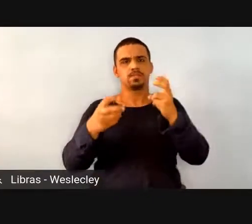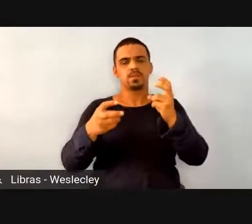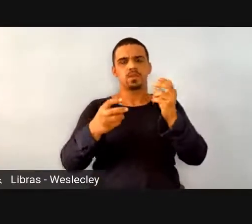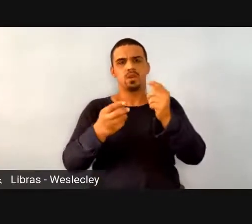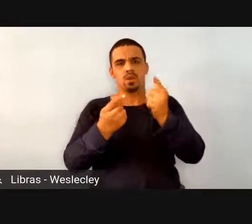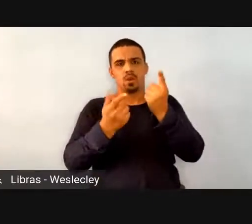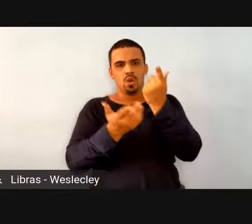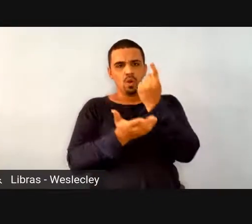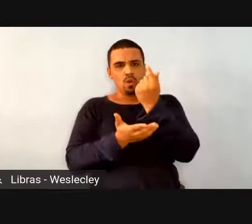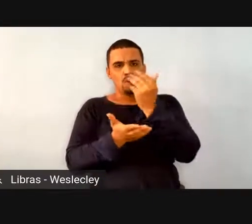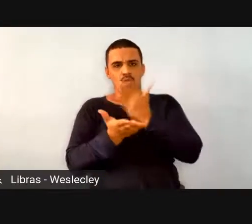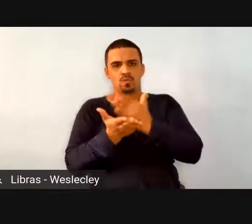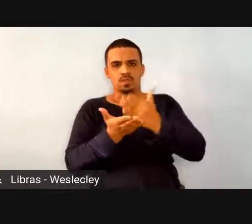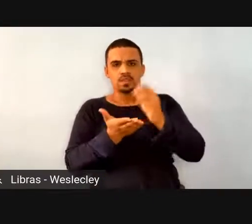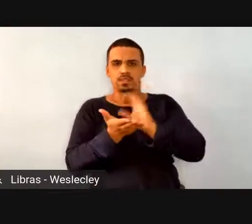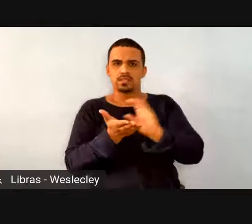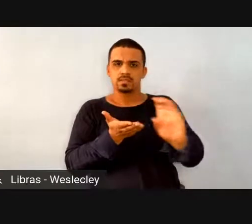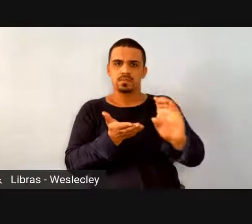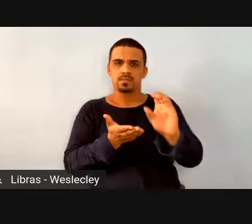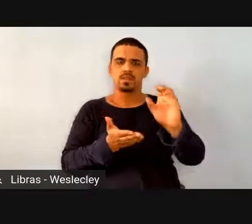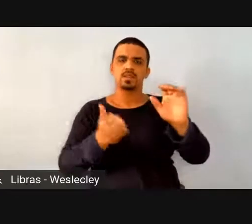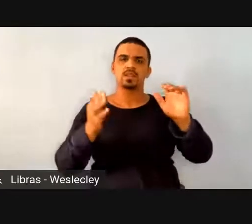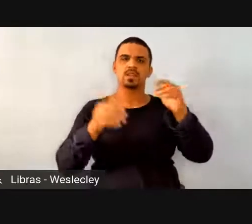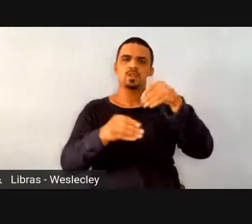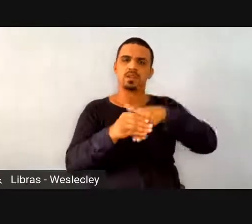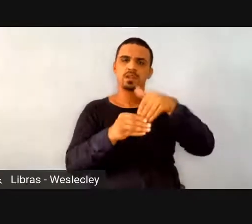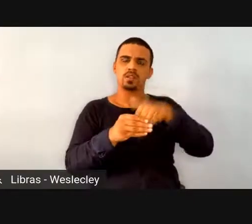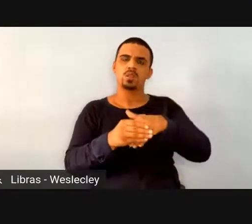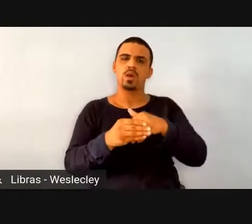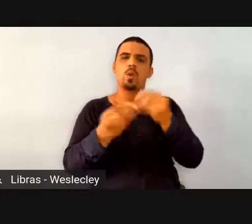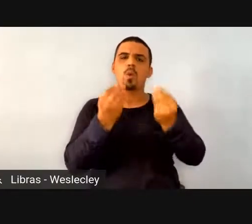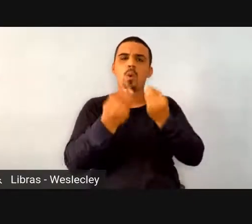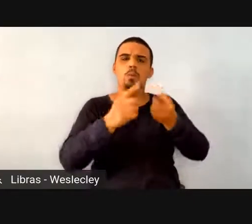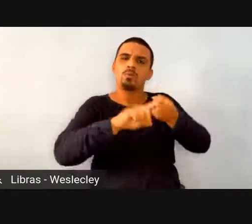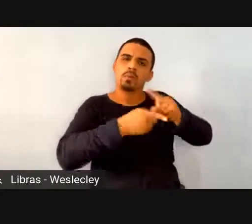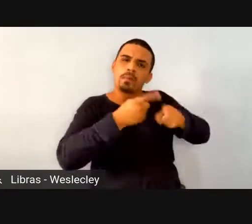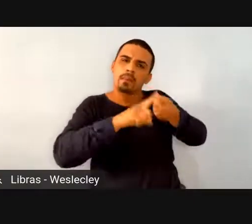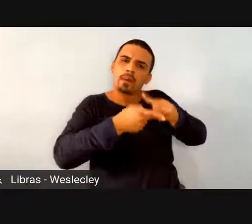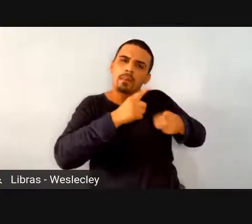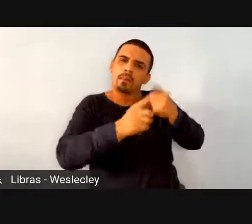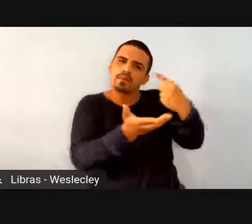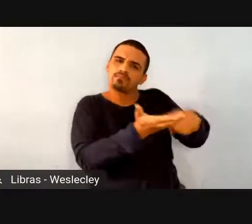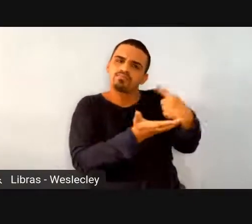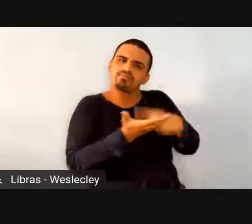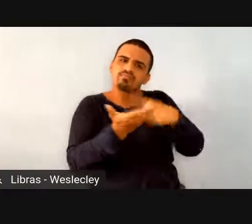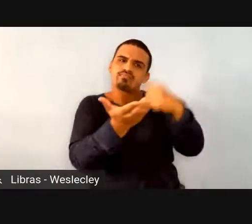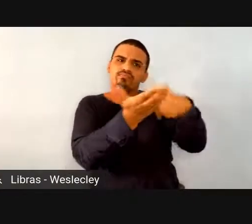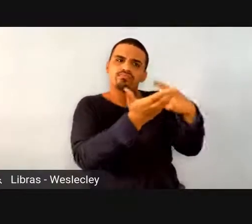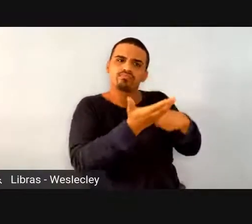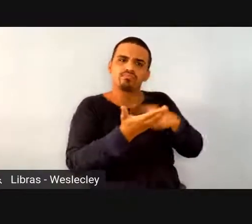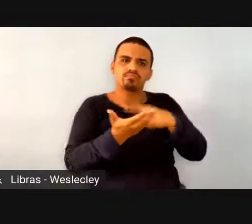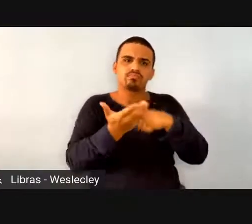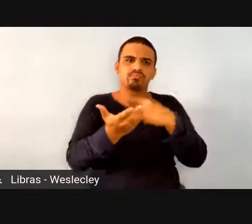uma forma de estratégia de negócios, né? Setores como construção civil,